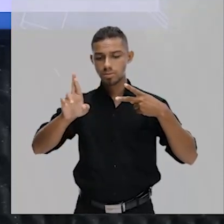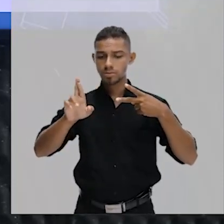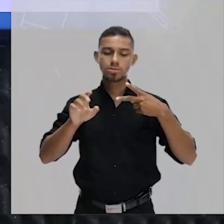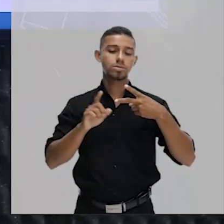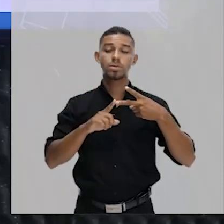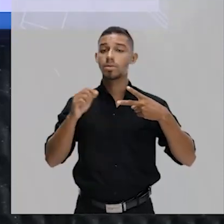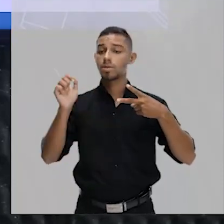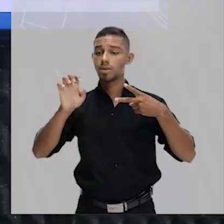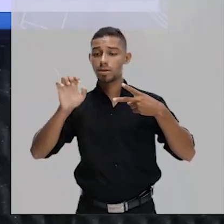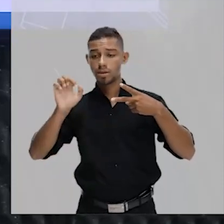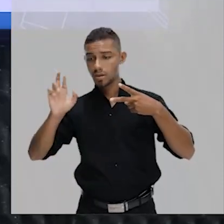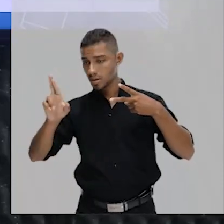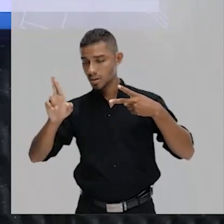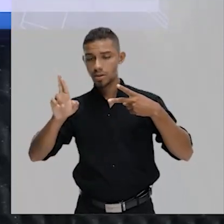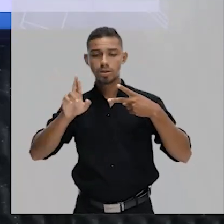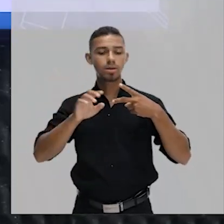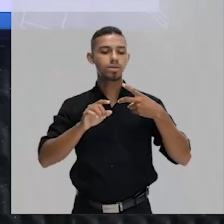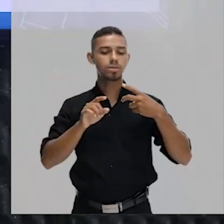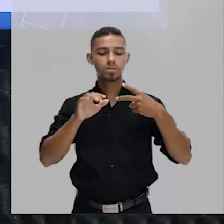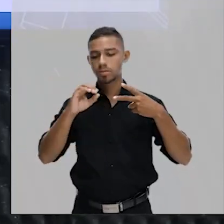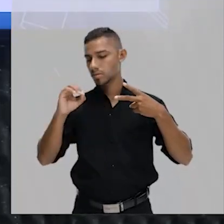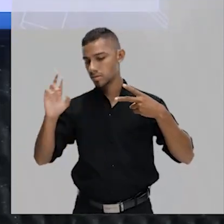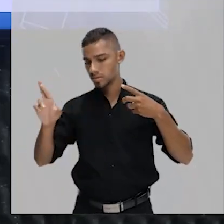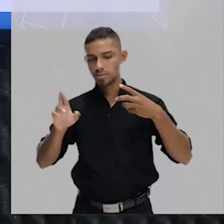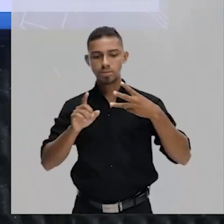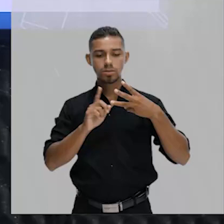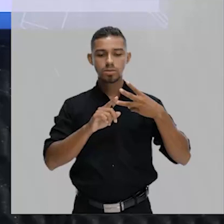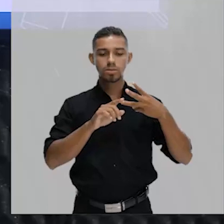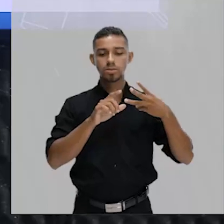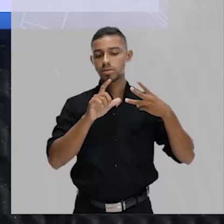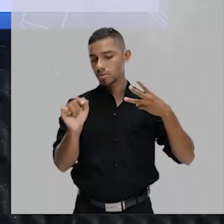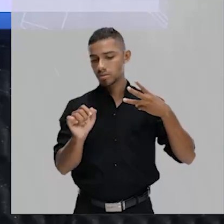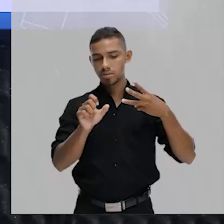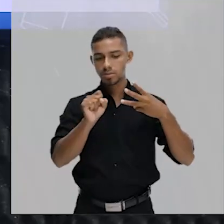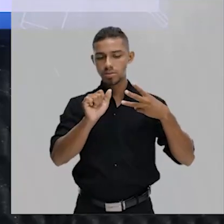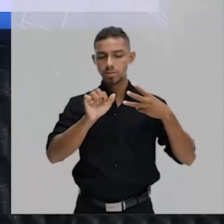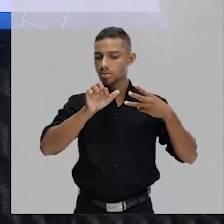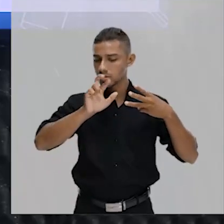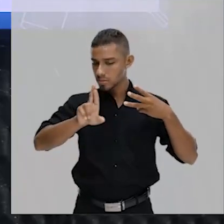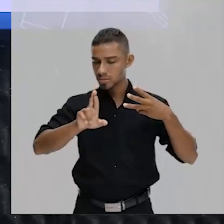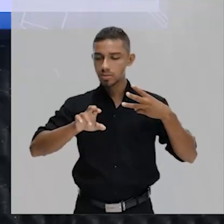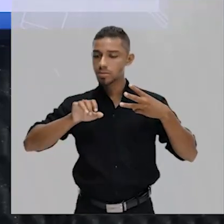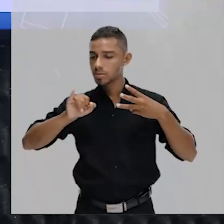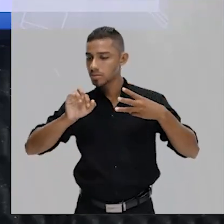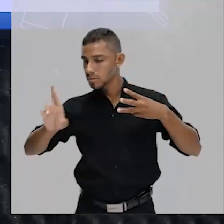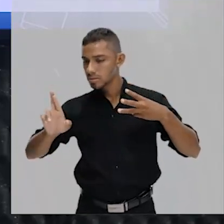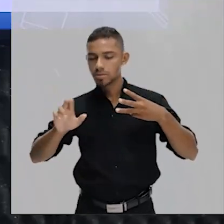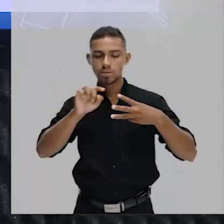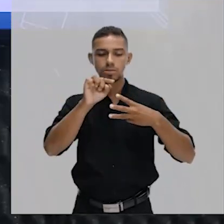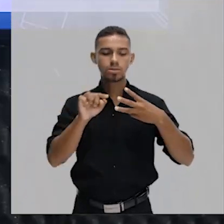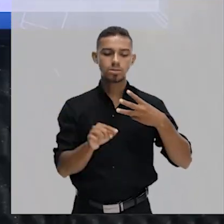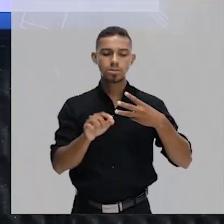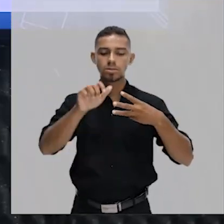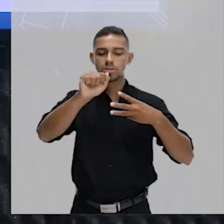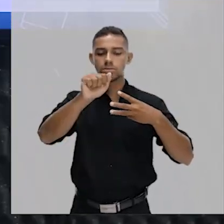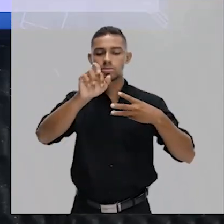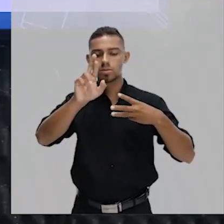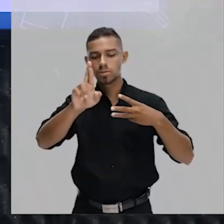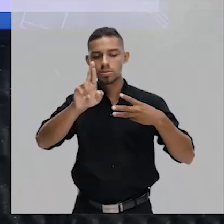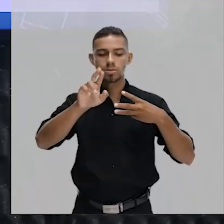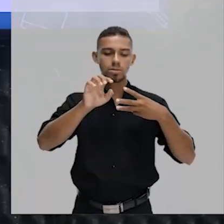Da terceira conjugação, sair, partir. E assim a gente tem também o gerúndio, algo que está em